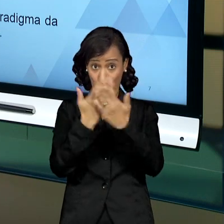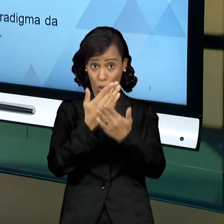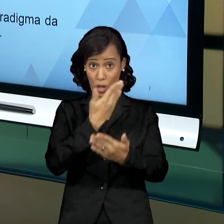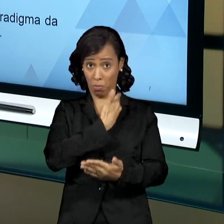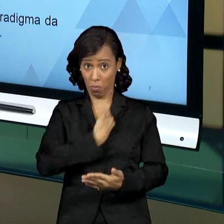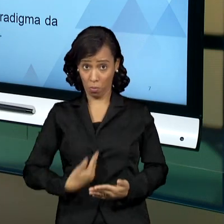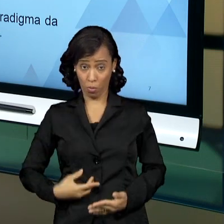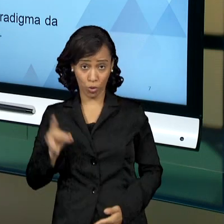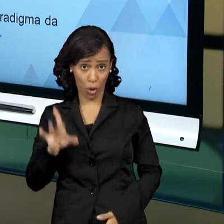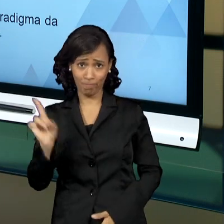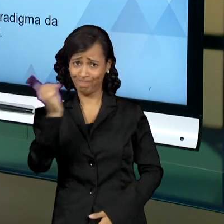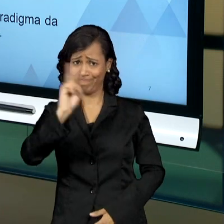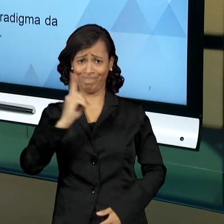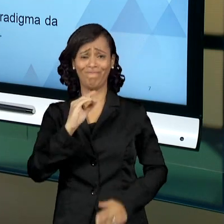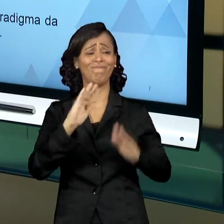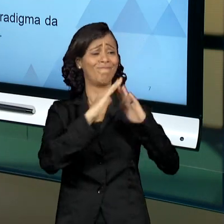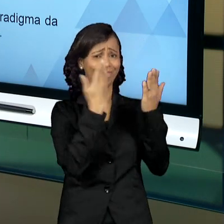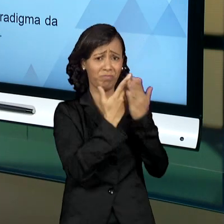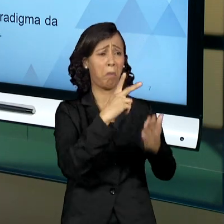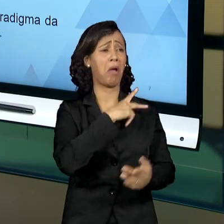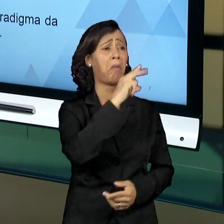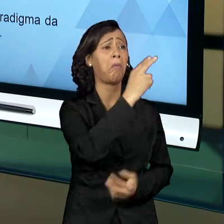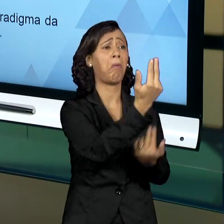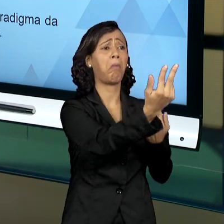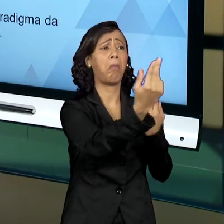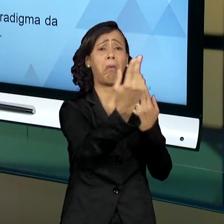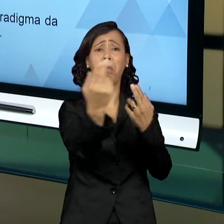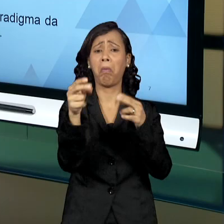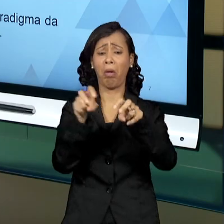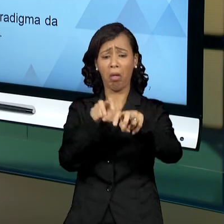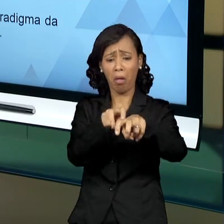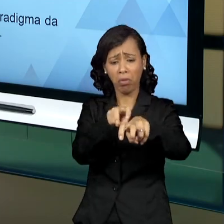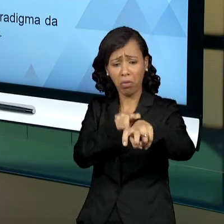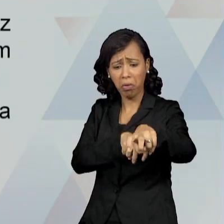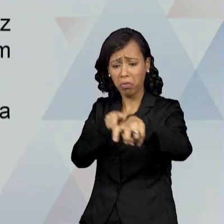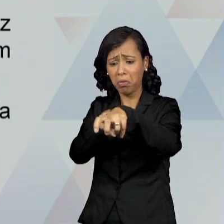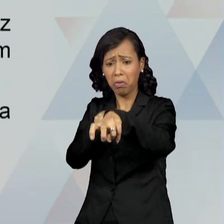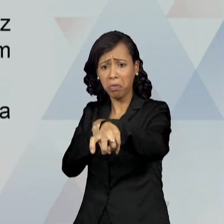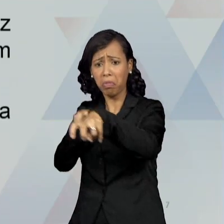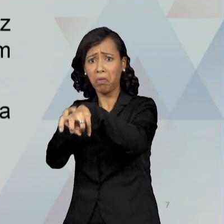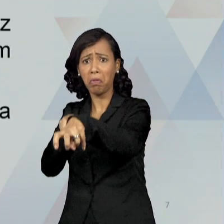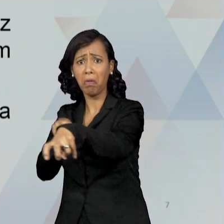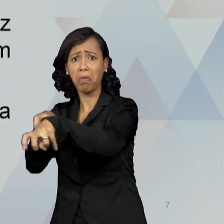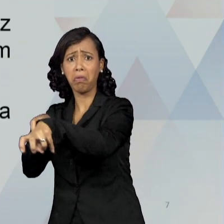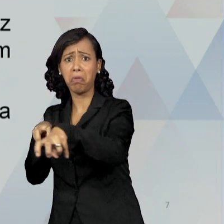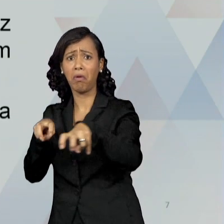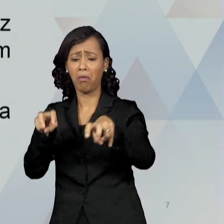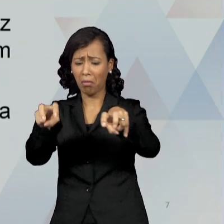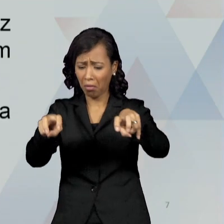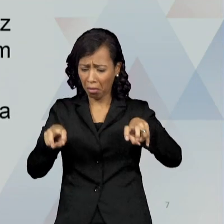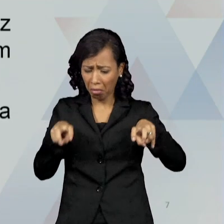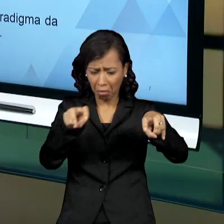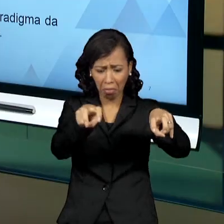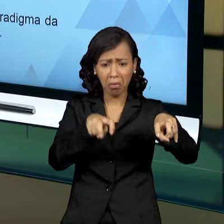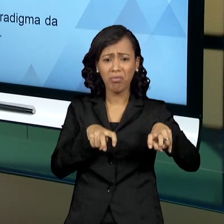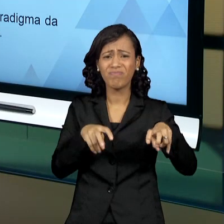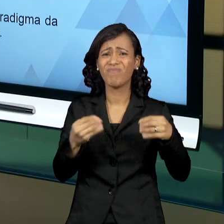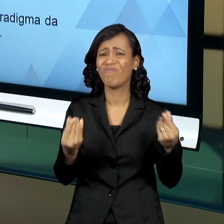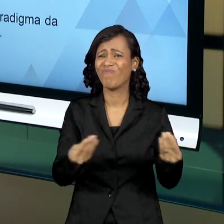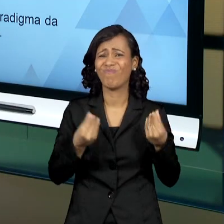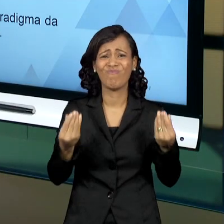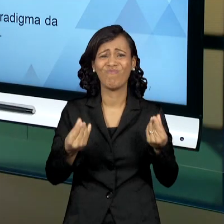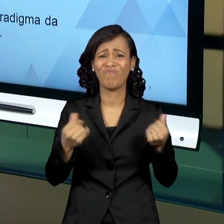Basicamente, a maioria das escolas de nosso país ainda adotam metodologias tradicionais, portanto,